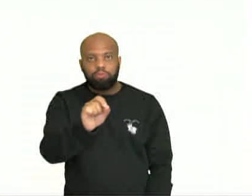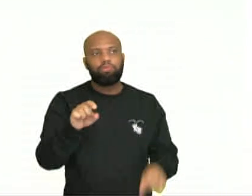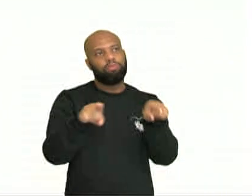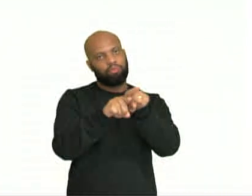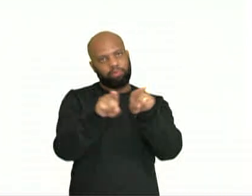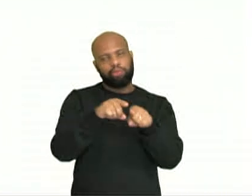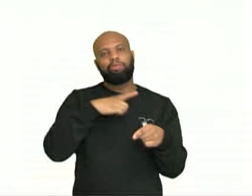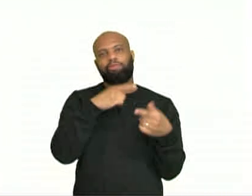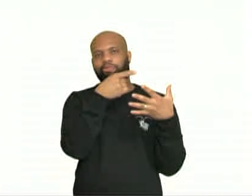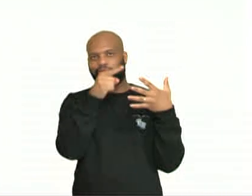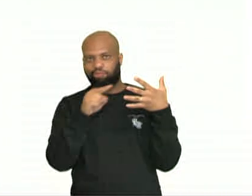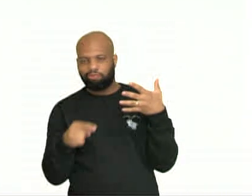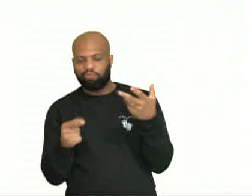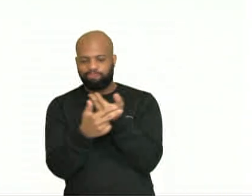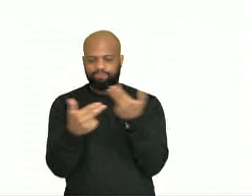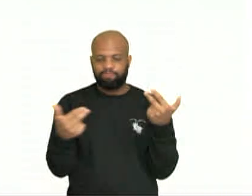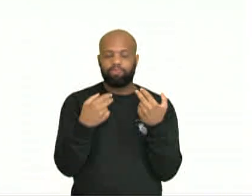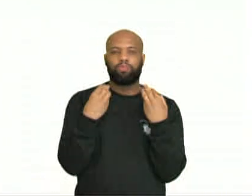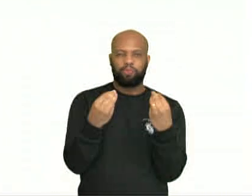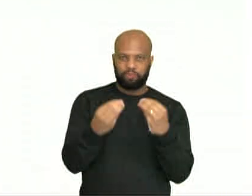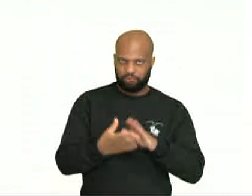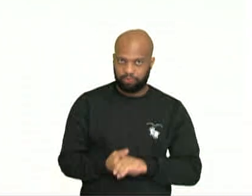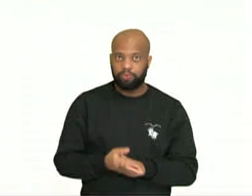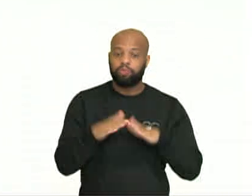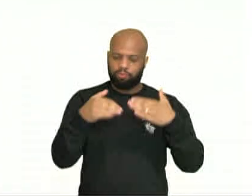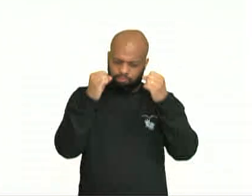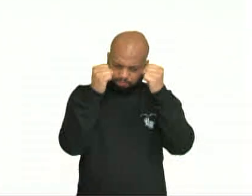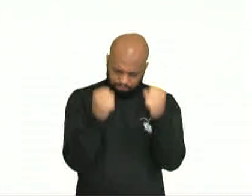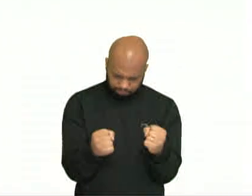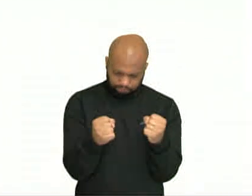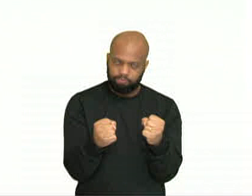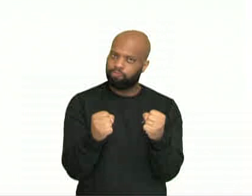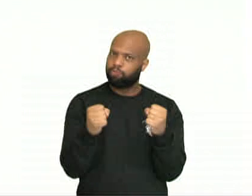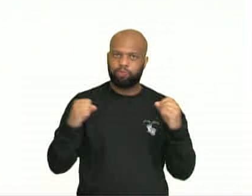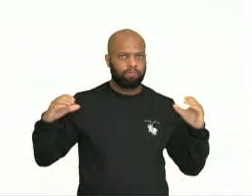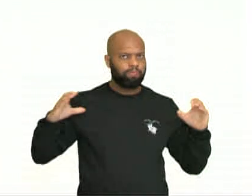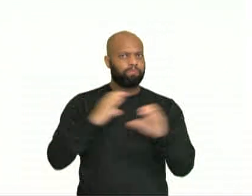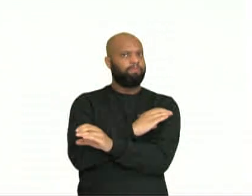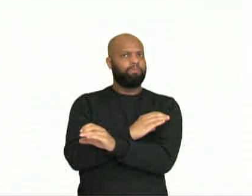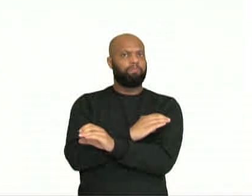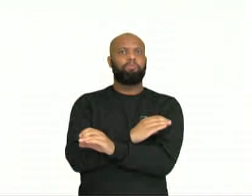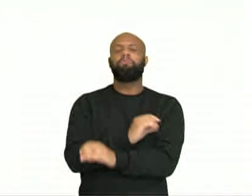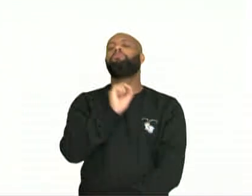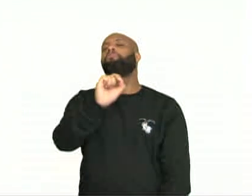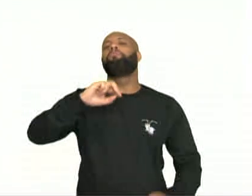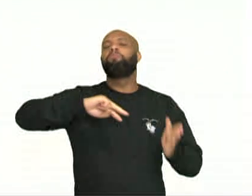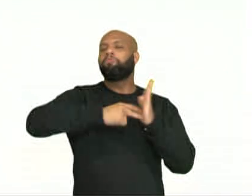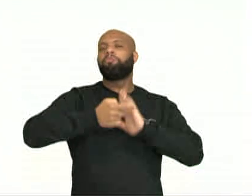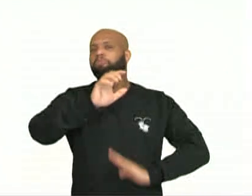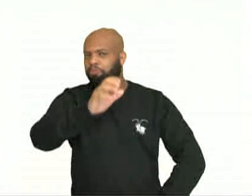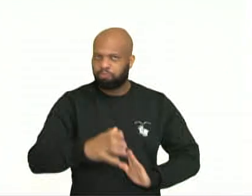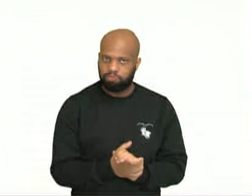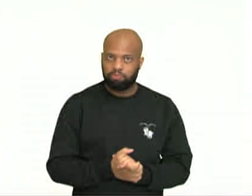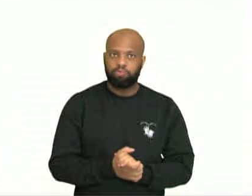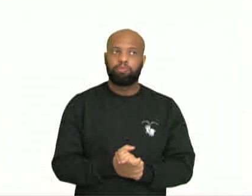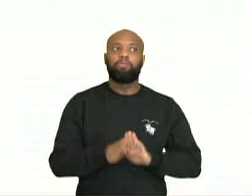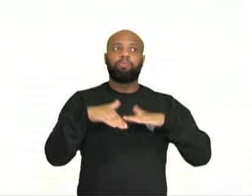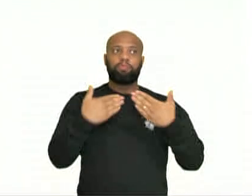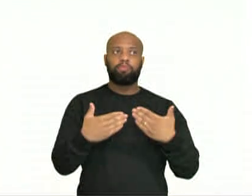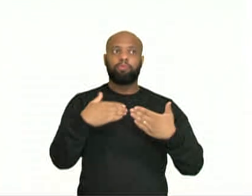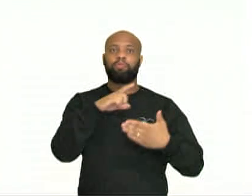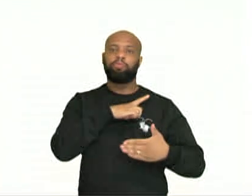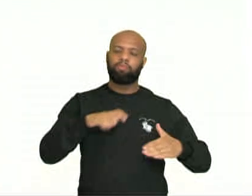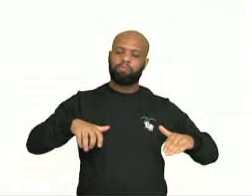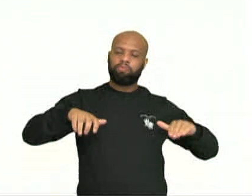ainda muito aquela conformação de que o poder era um poder absoluto. O que é um poder absoluto? Então, é aquele que